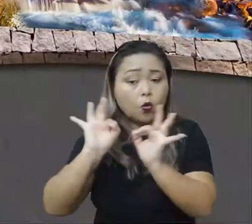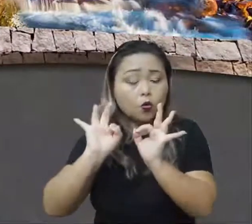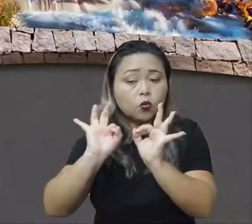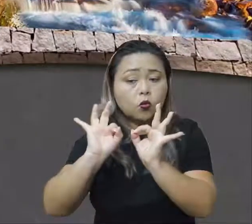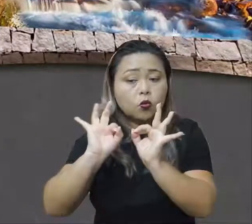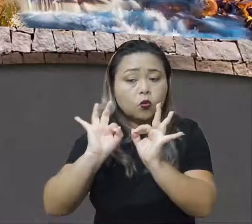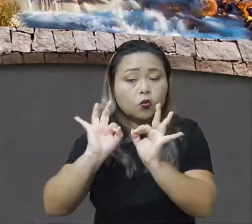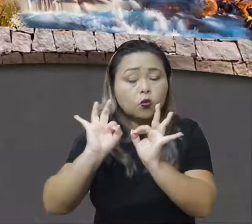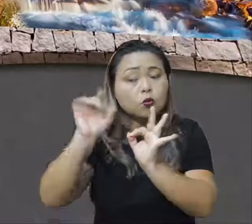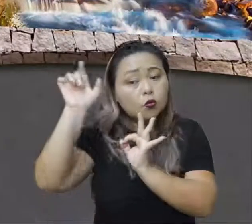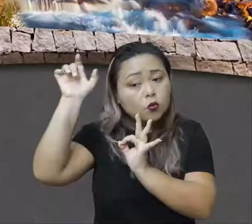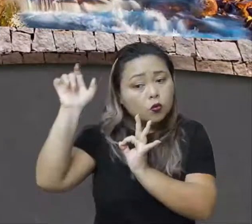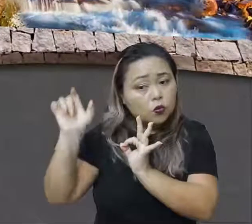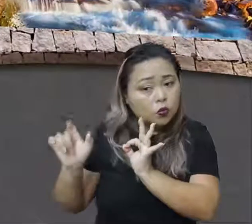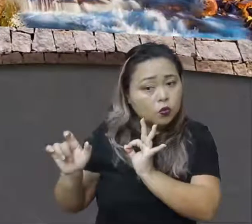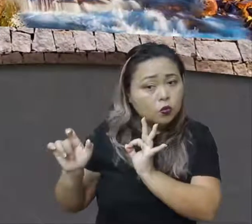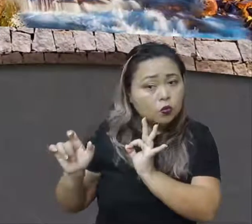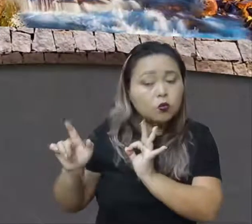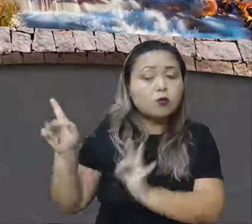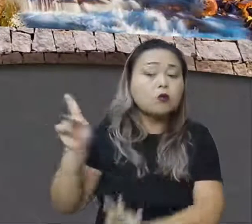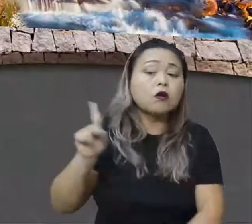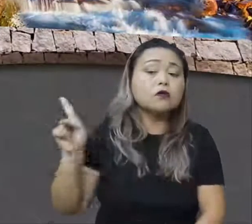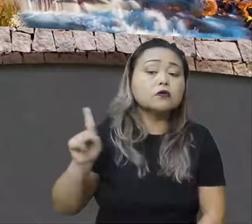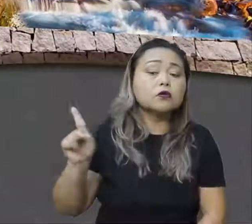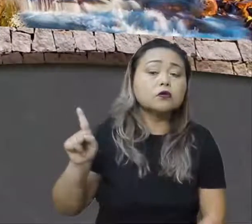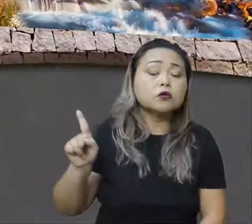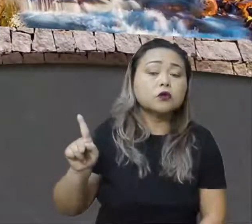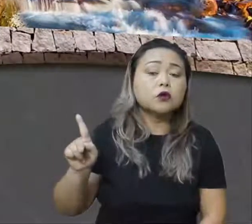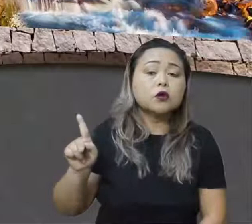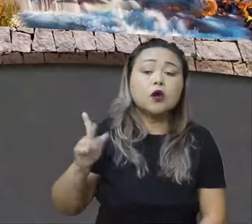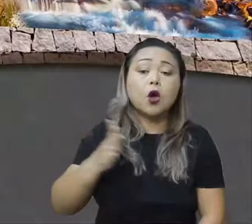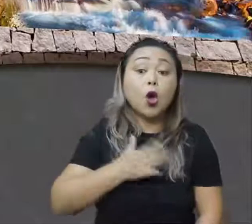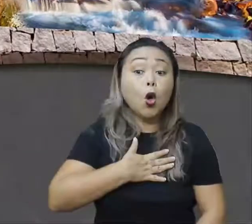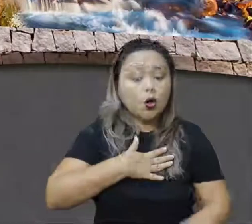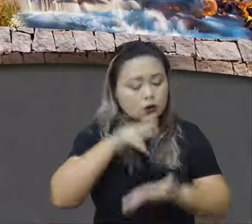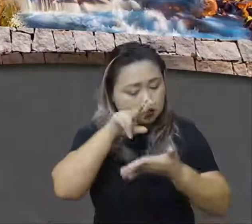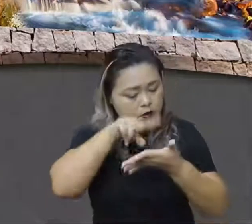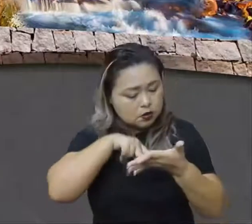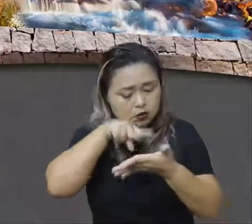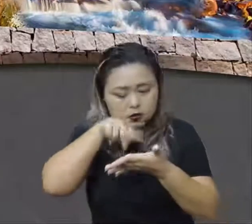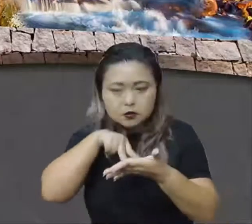sou um professor que gosta de ler.